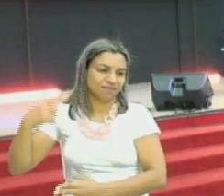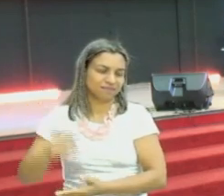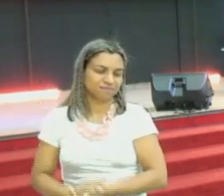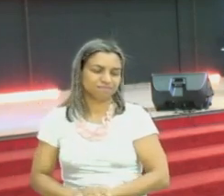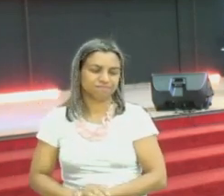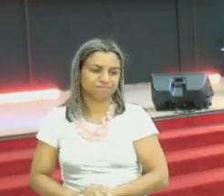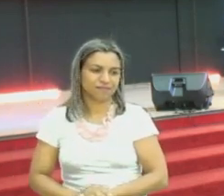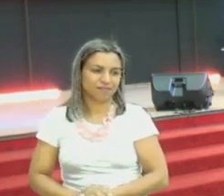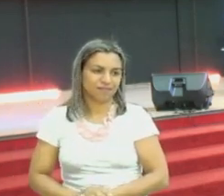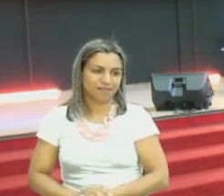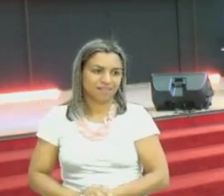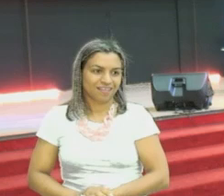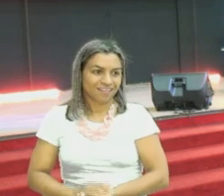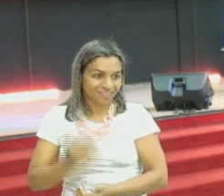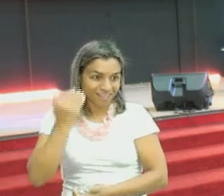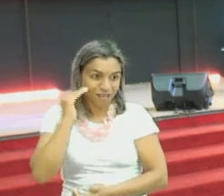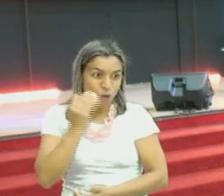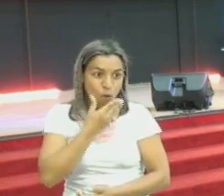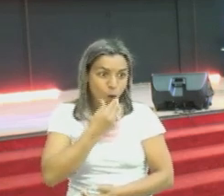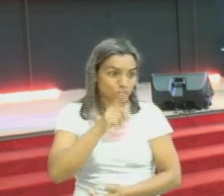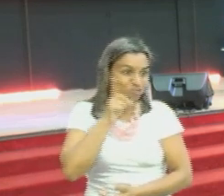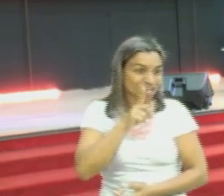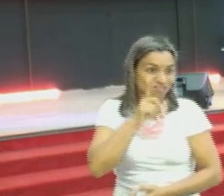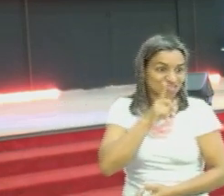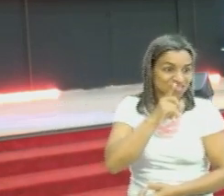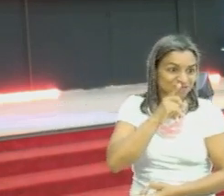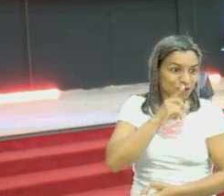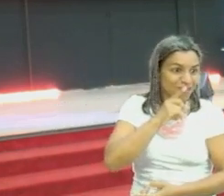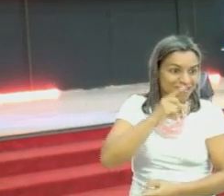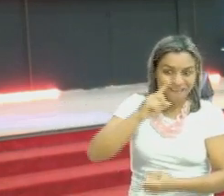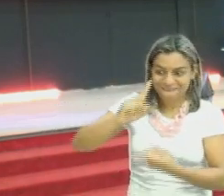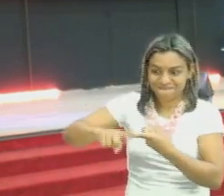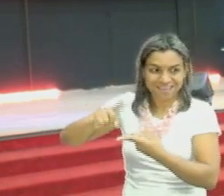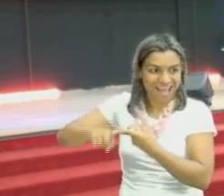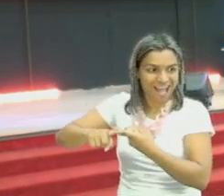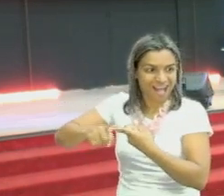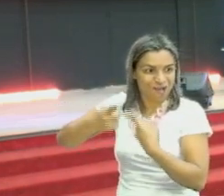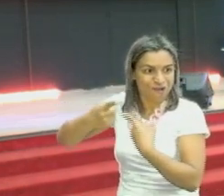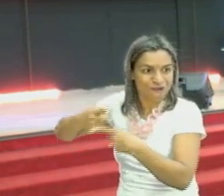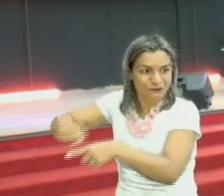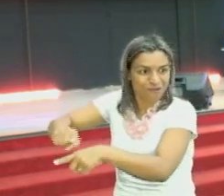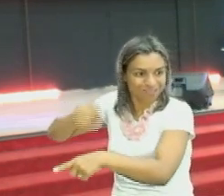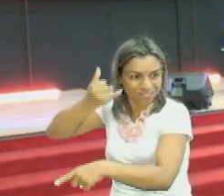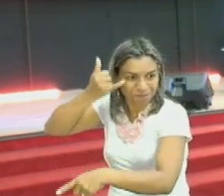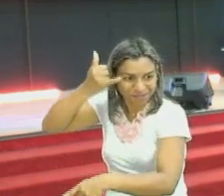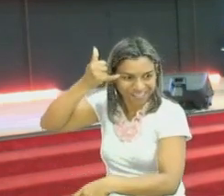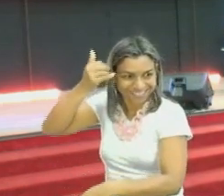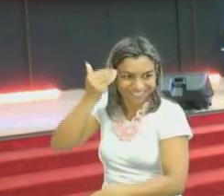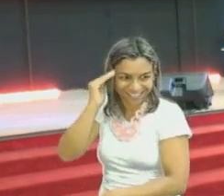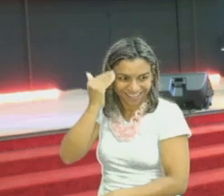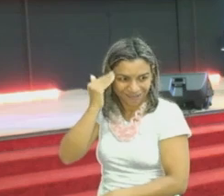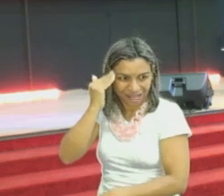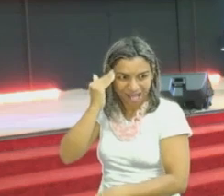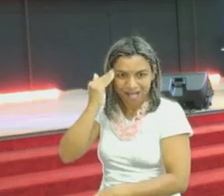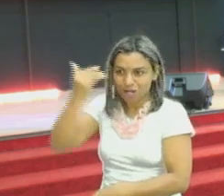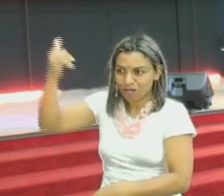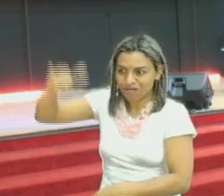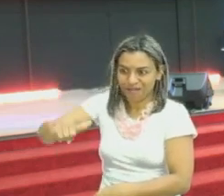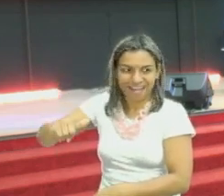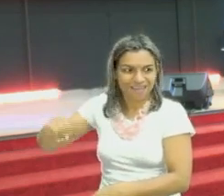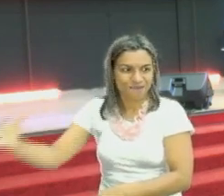Quando Jack DeShazer não aguentava mais, ele pediu algo para ler. E um soldado japonês lhe